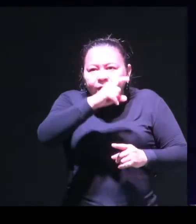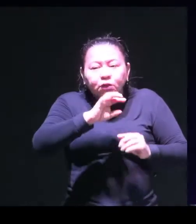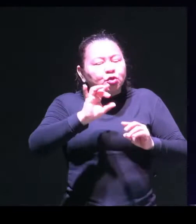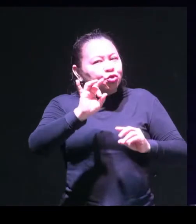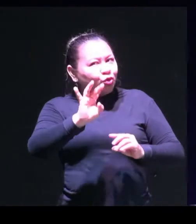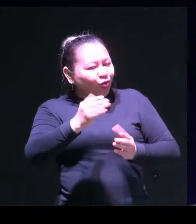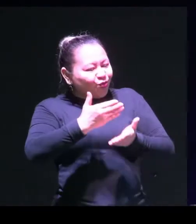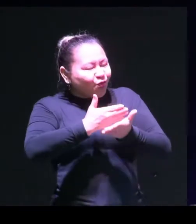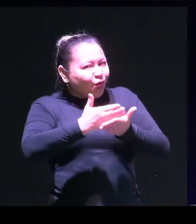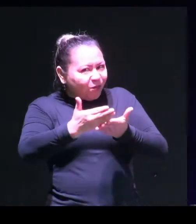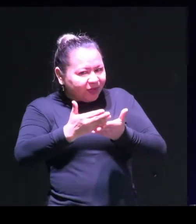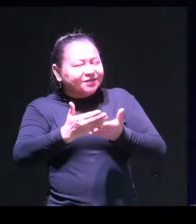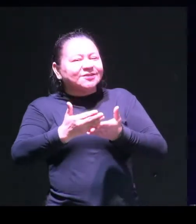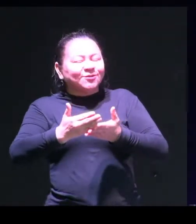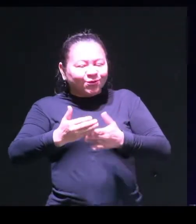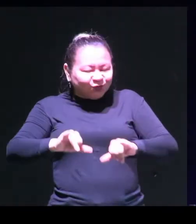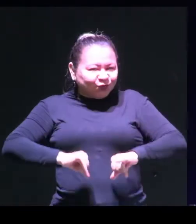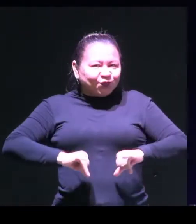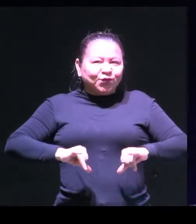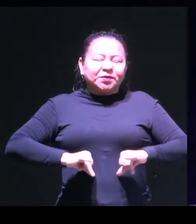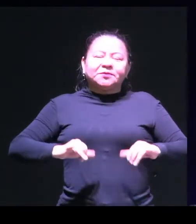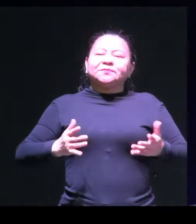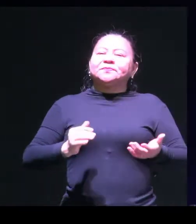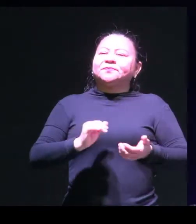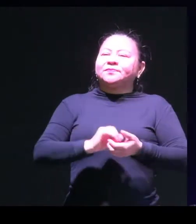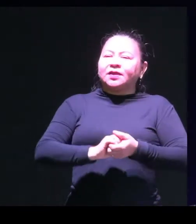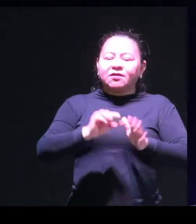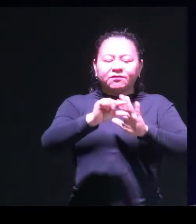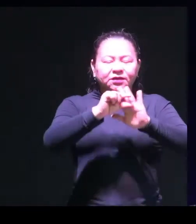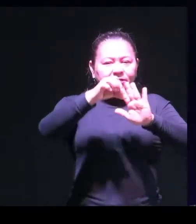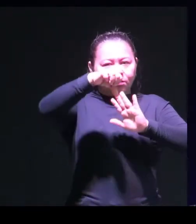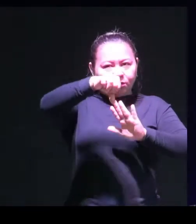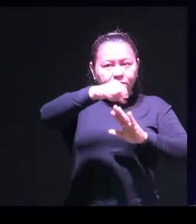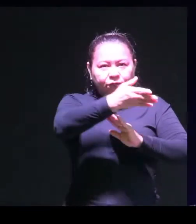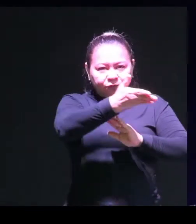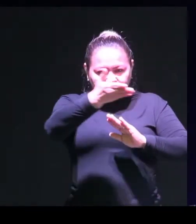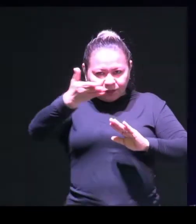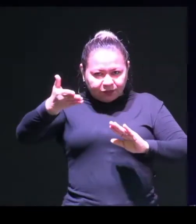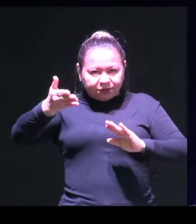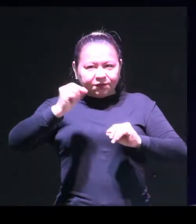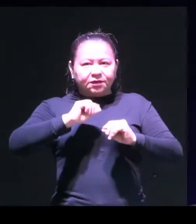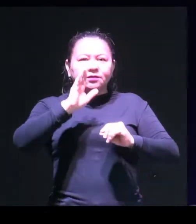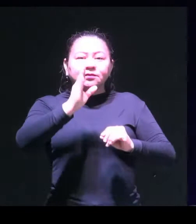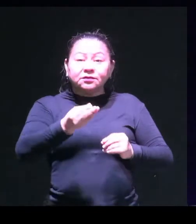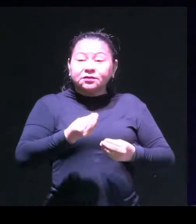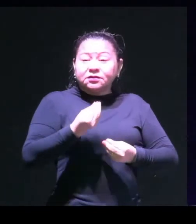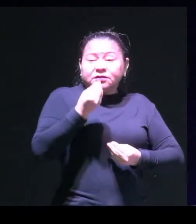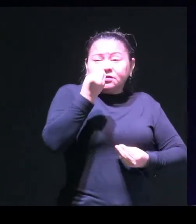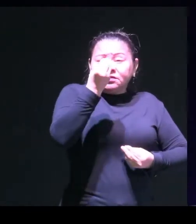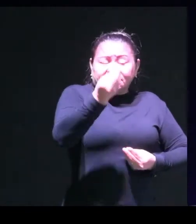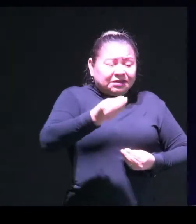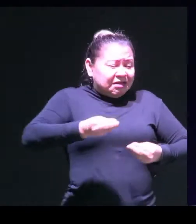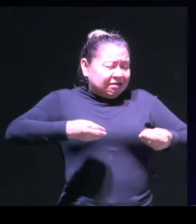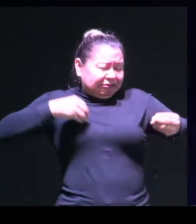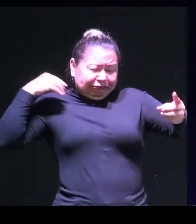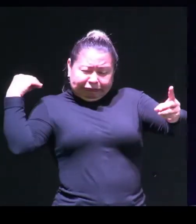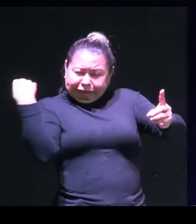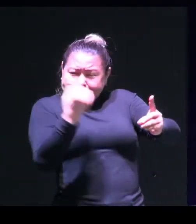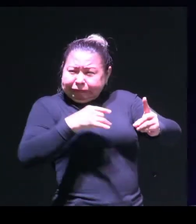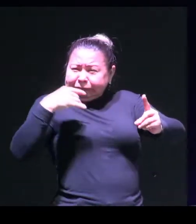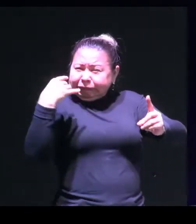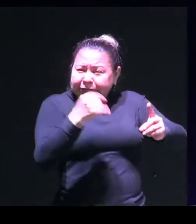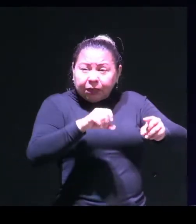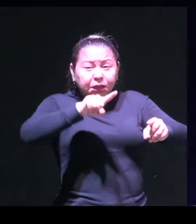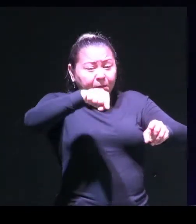apenas princípio das dores. Versículo 9, vocês serão entregues para serem maltratados e eles os